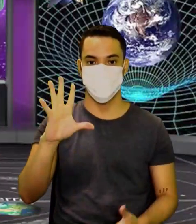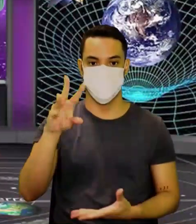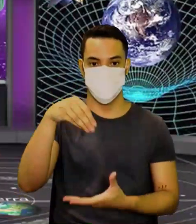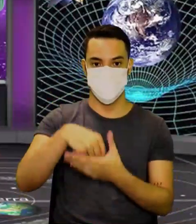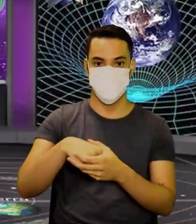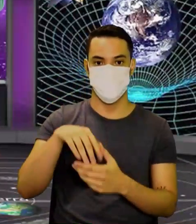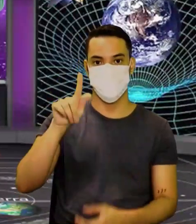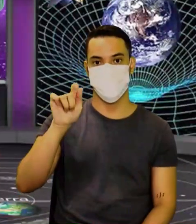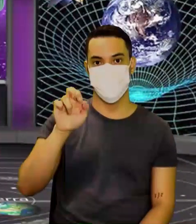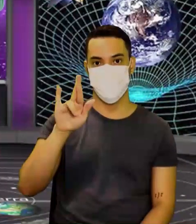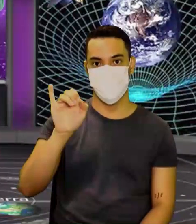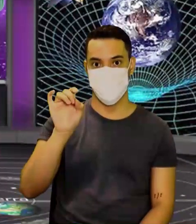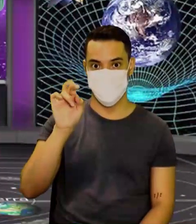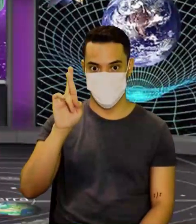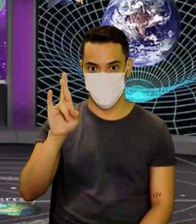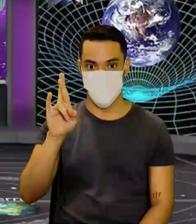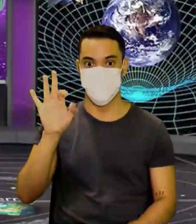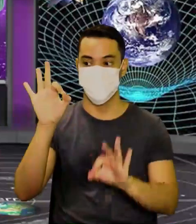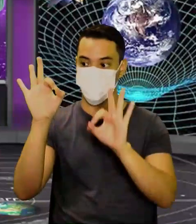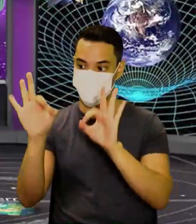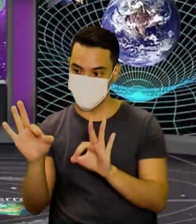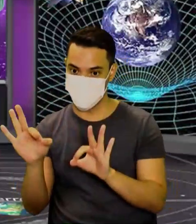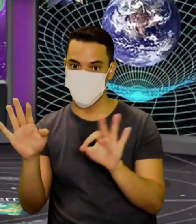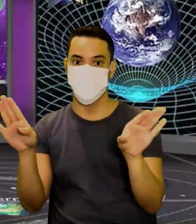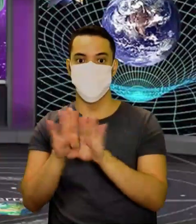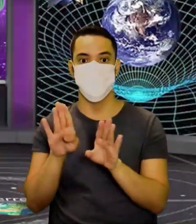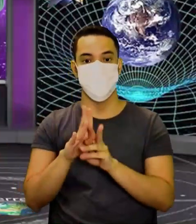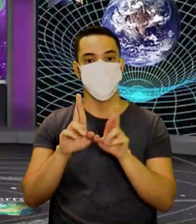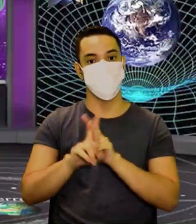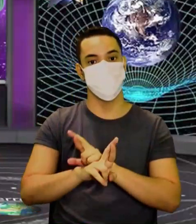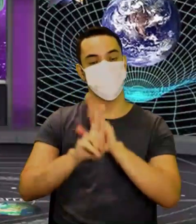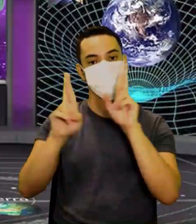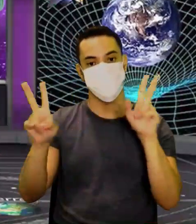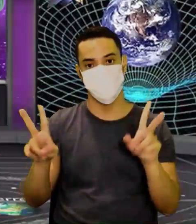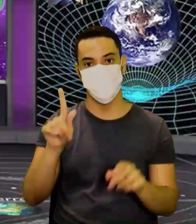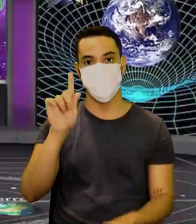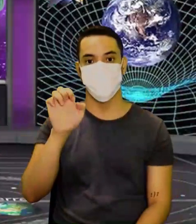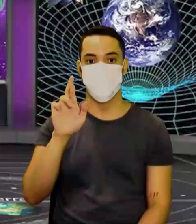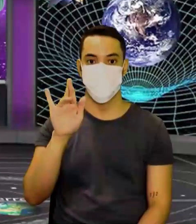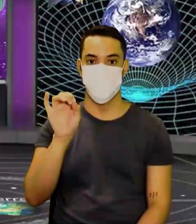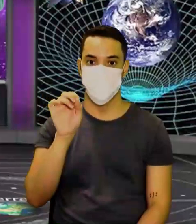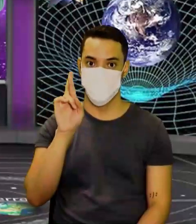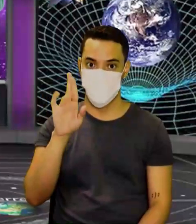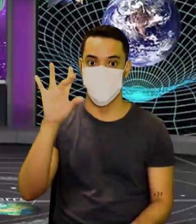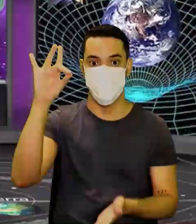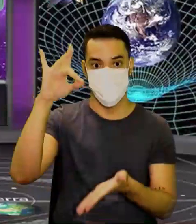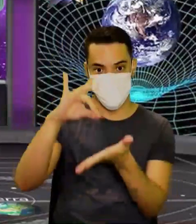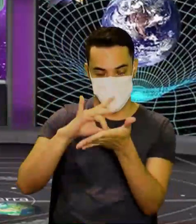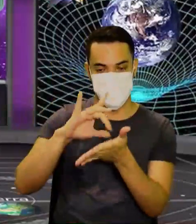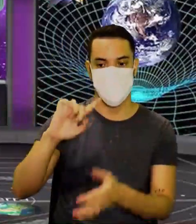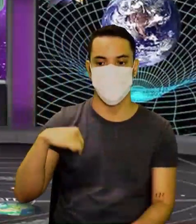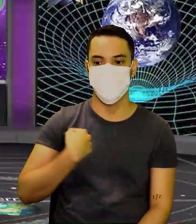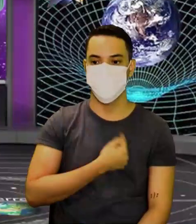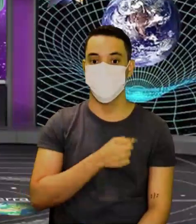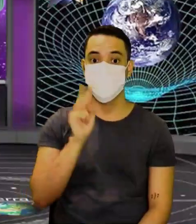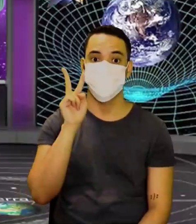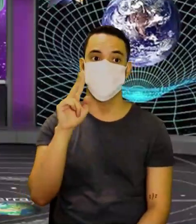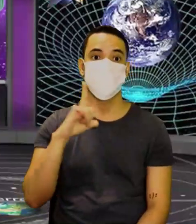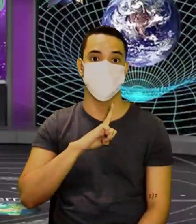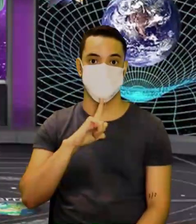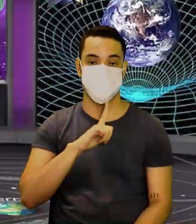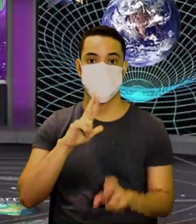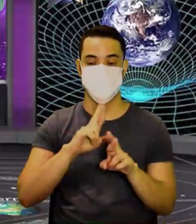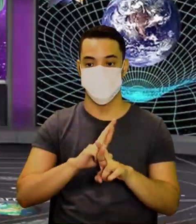gerador ideal, e nós diferenciamos isso do gerador real, e nós vimos que tem diferença,